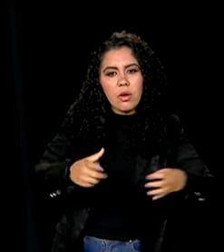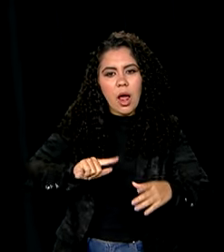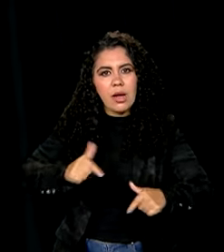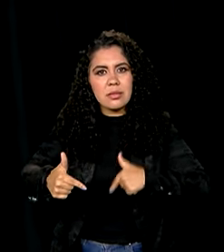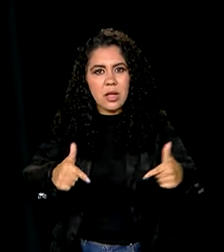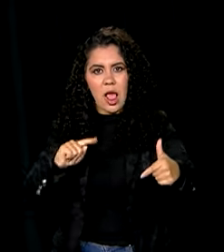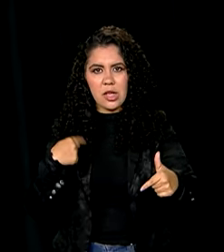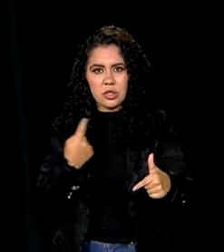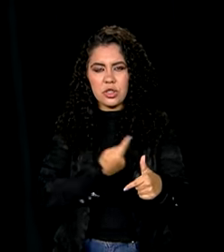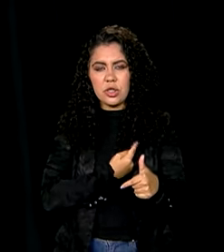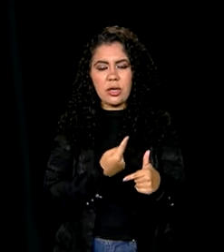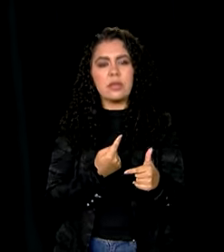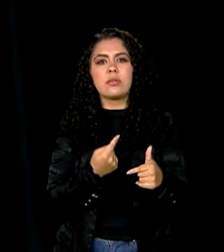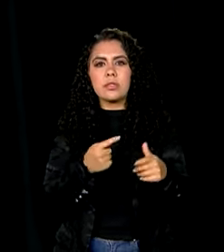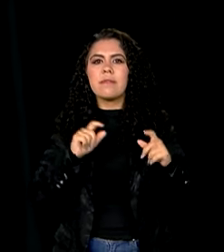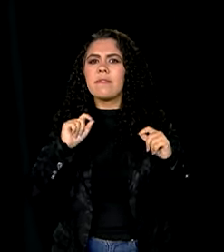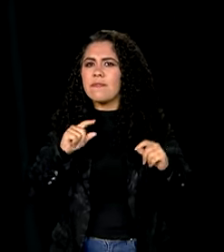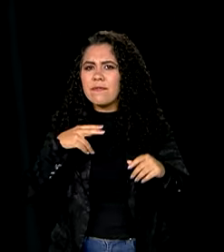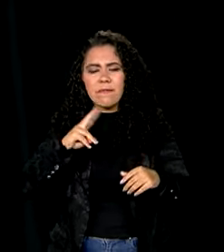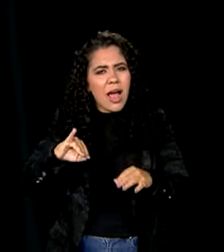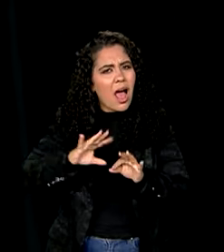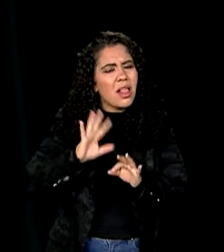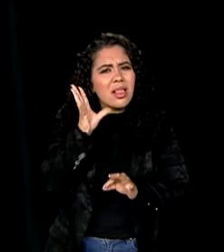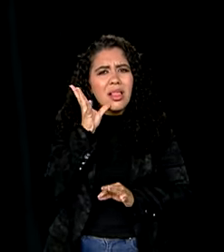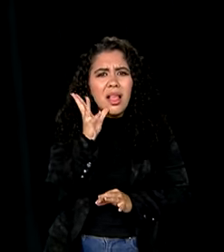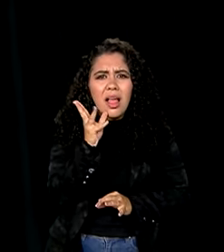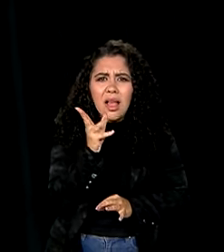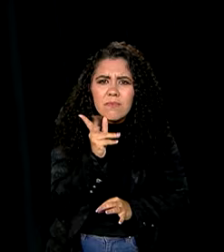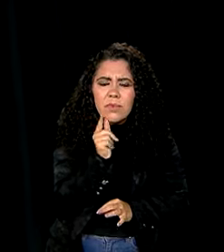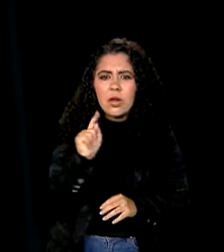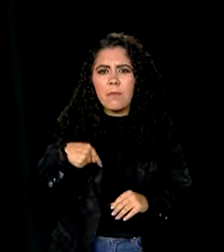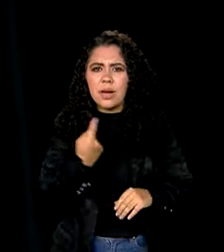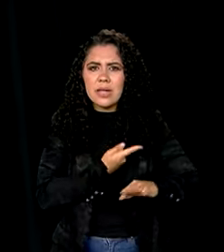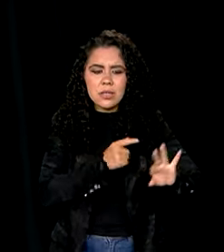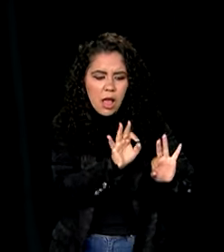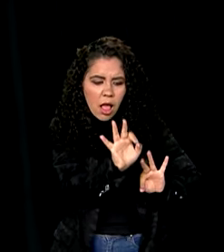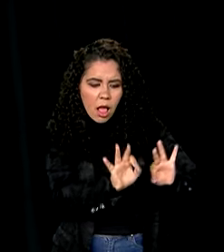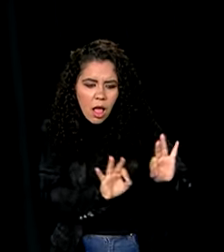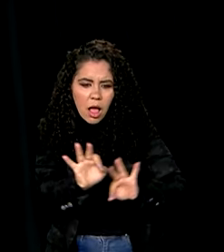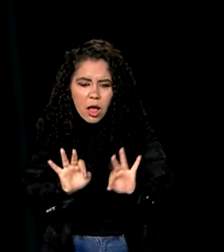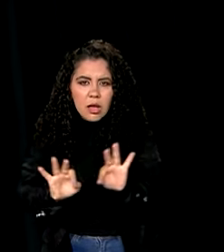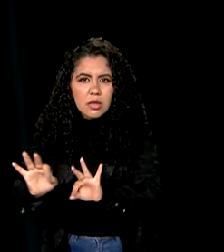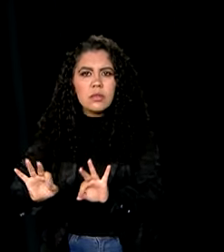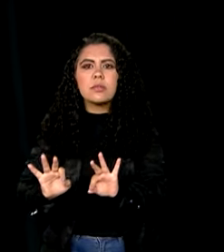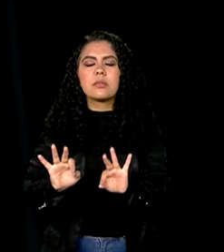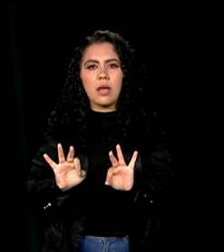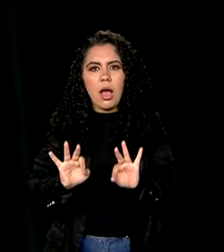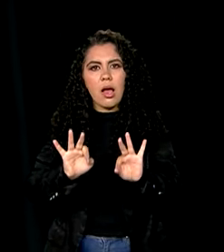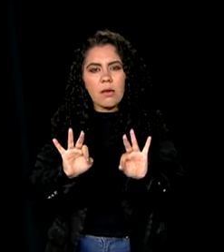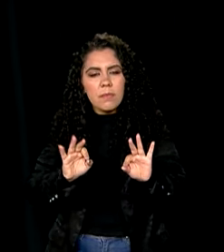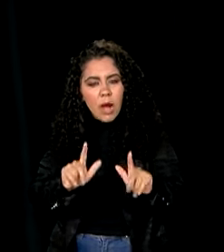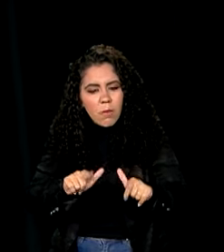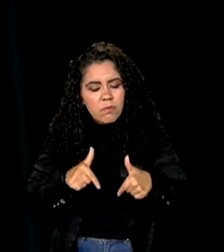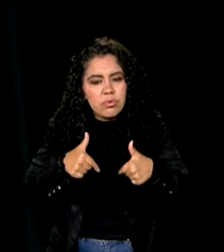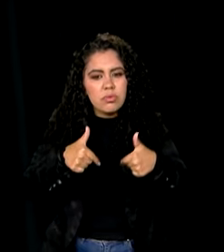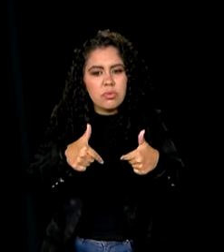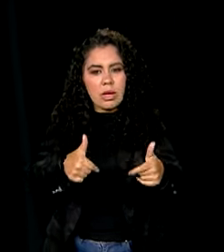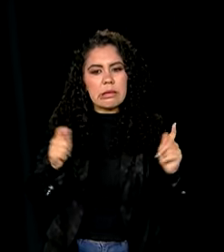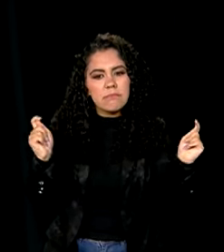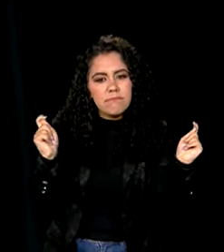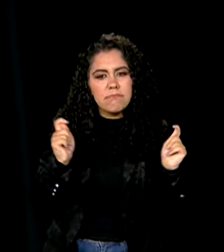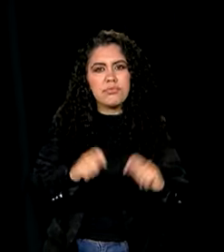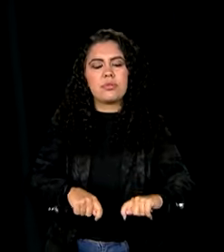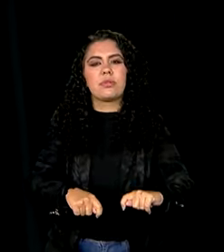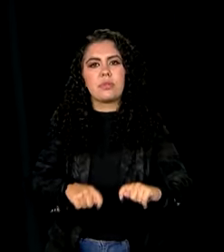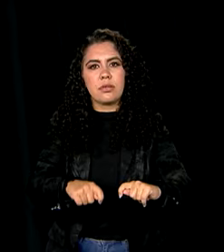né, que será longa, de desenhar as ações necessárias para criar um instrumental que seja possível